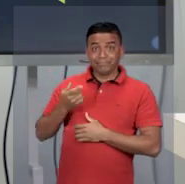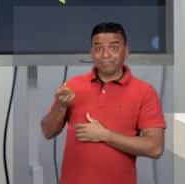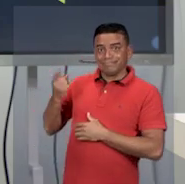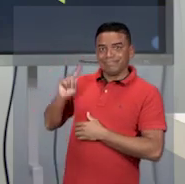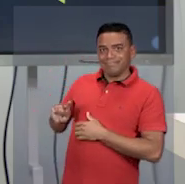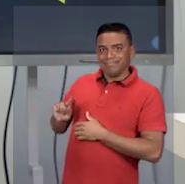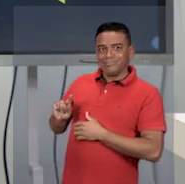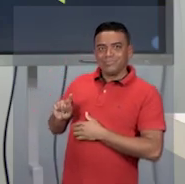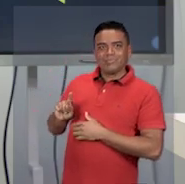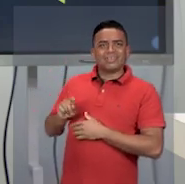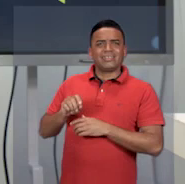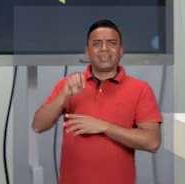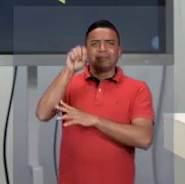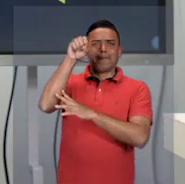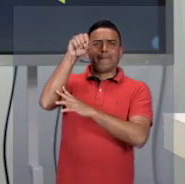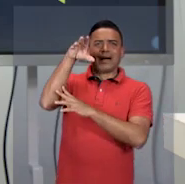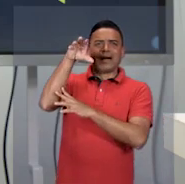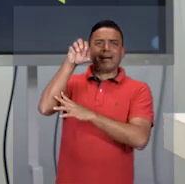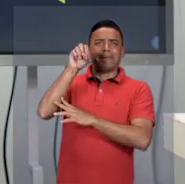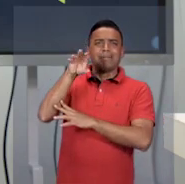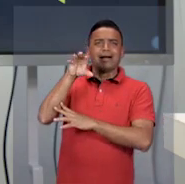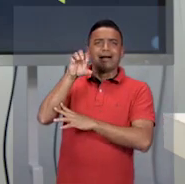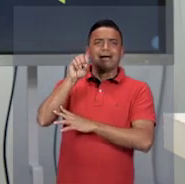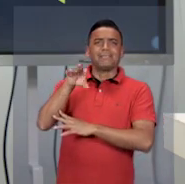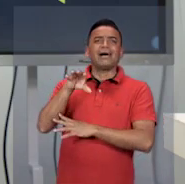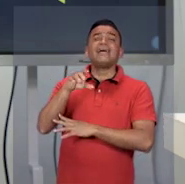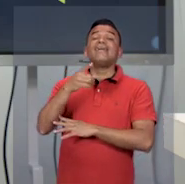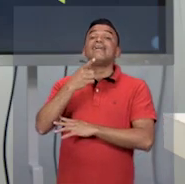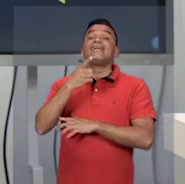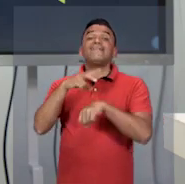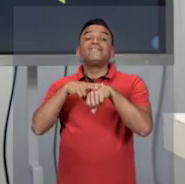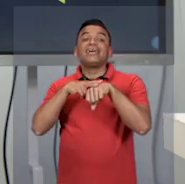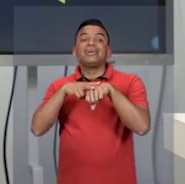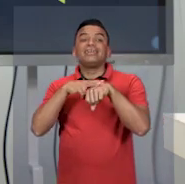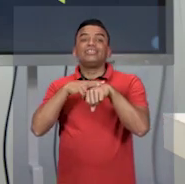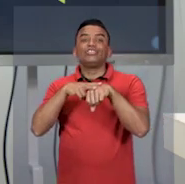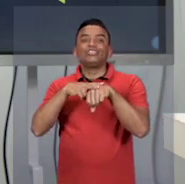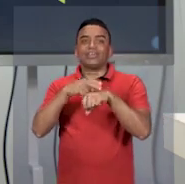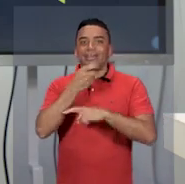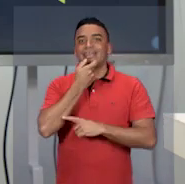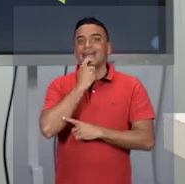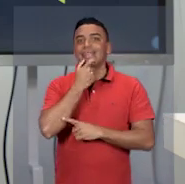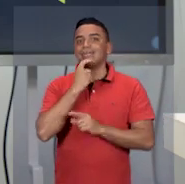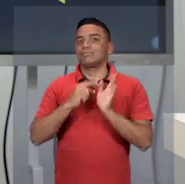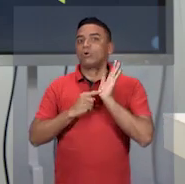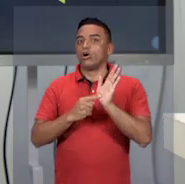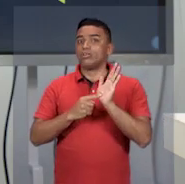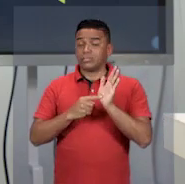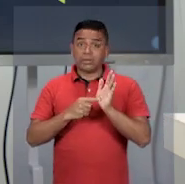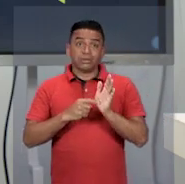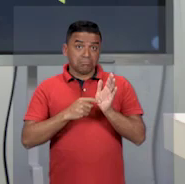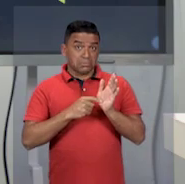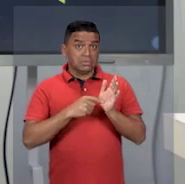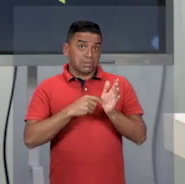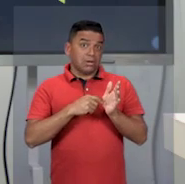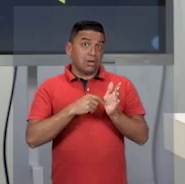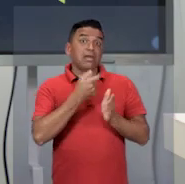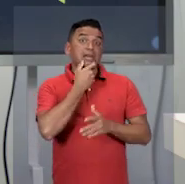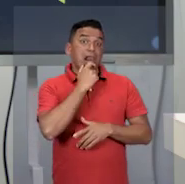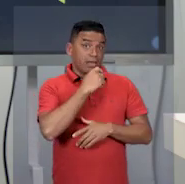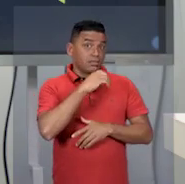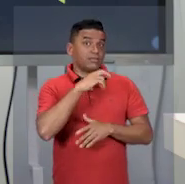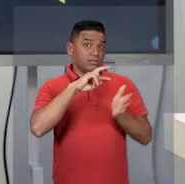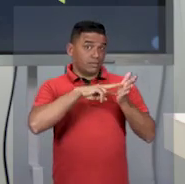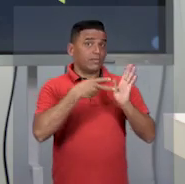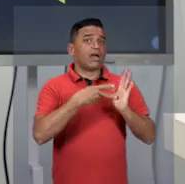temos um semáforo com a luz verde. Em inglês, isso significa alguma coisa. Em português pode significar também, mas em inglês, quando a